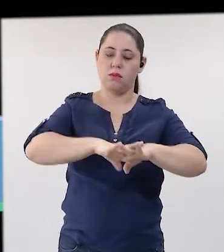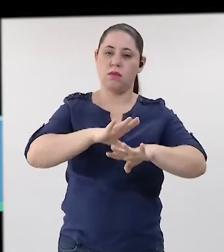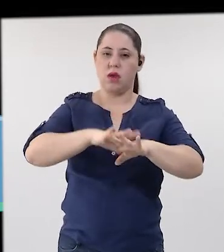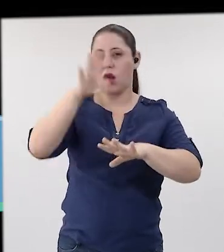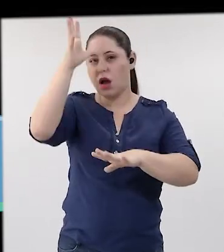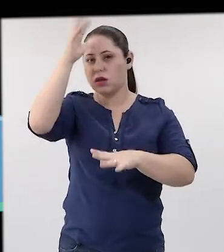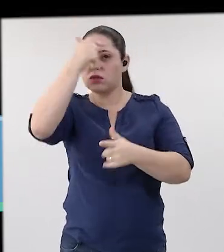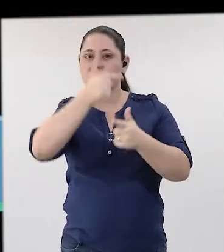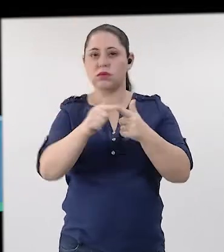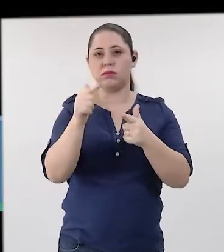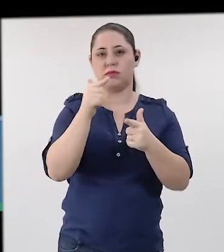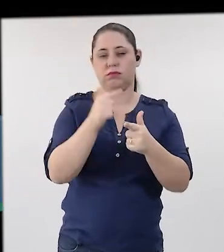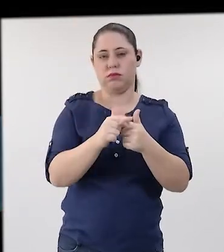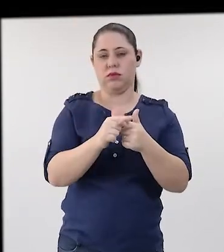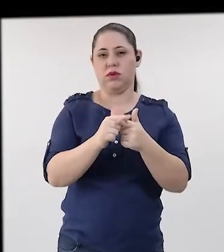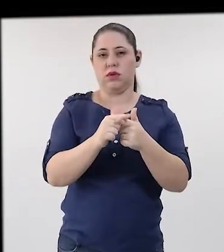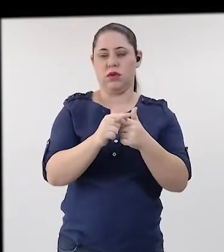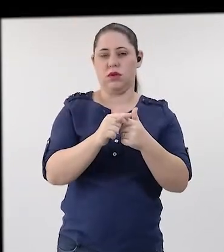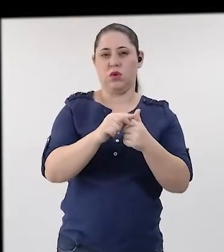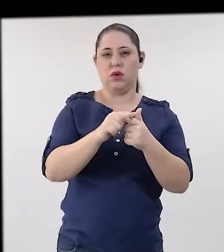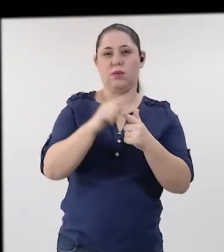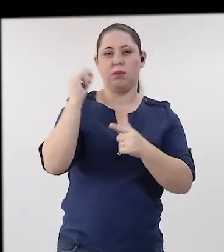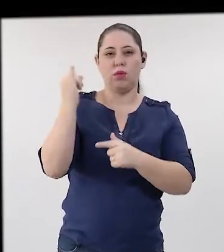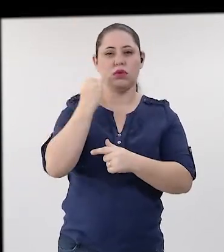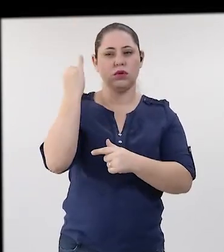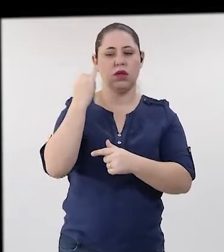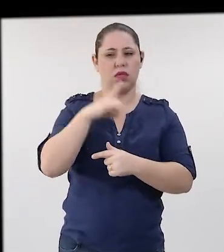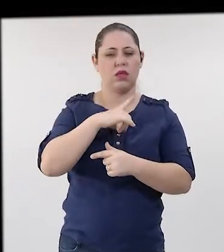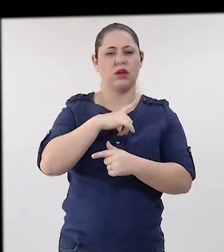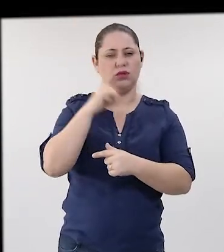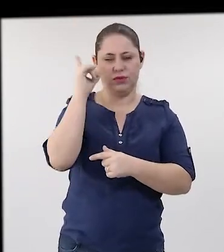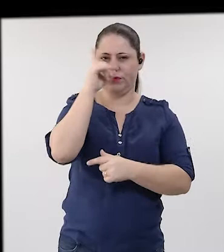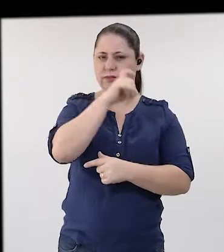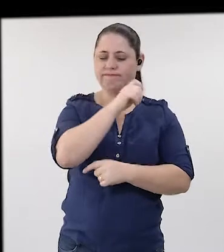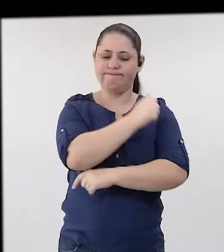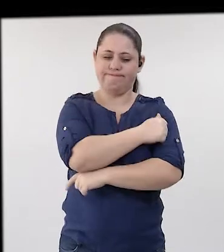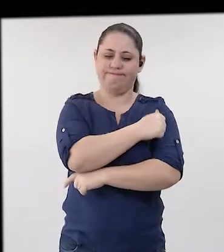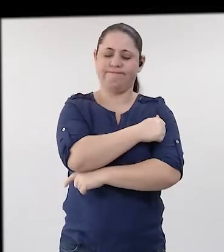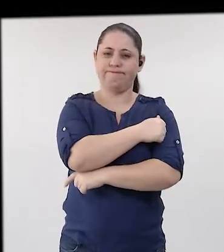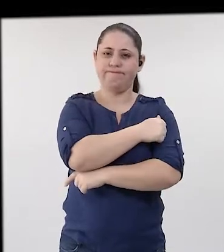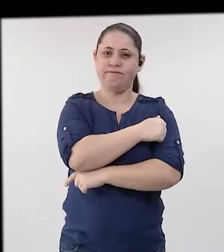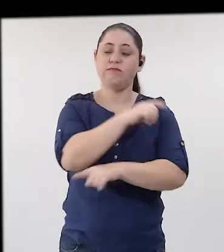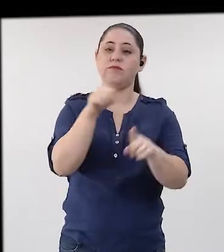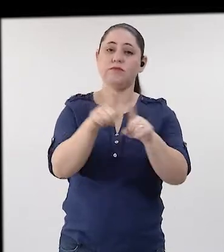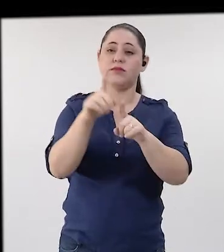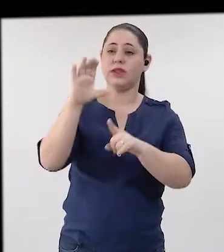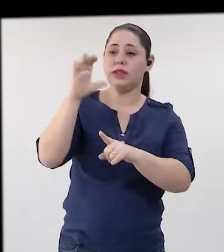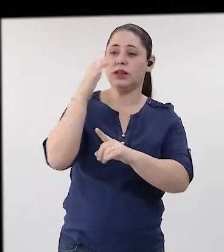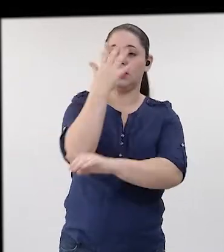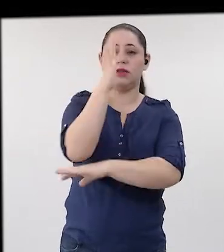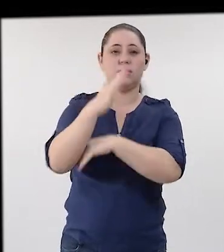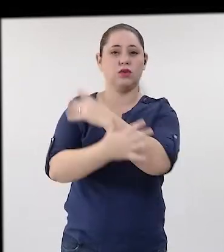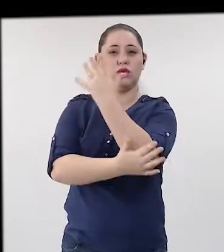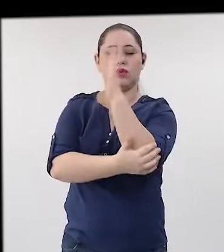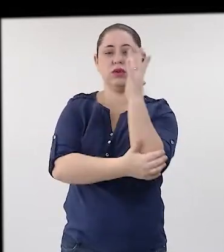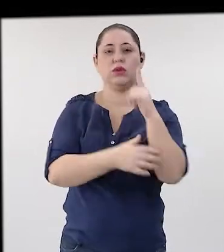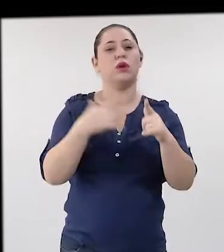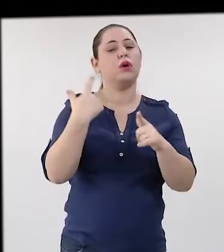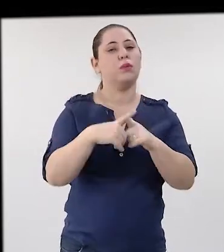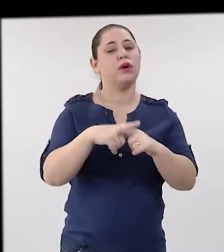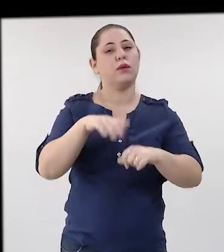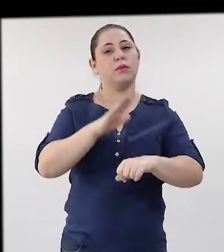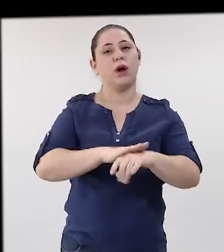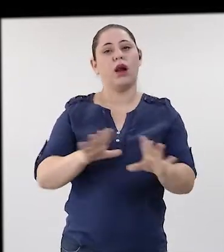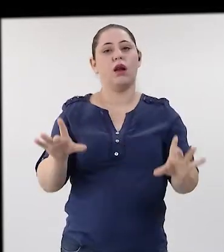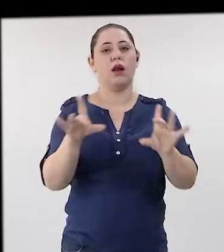matemática estava mais voltada para a resolução de problemas, levando em consideração que alguns alunos têm dificuldade nisso, e ciência da natureza,